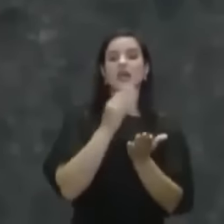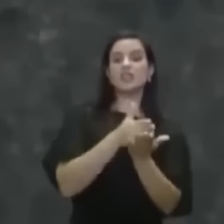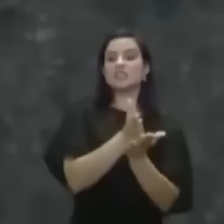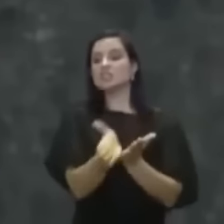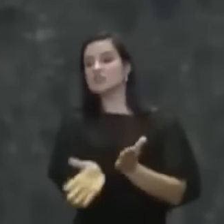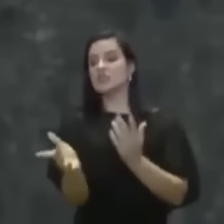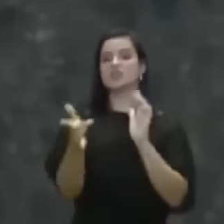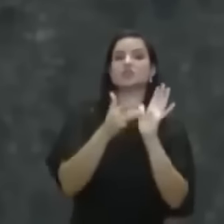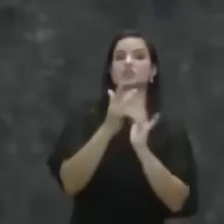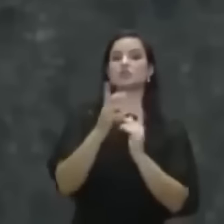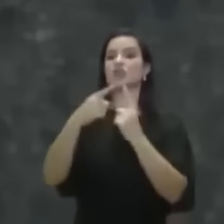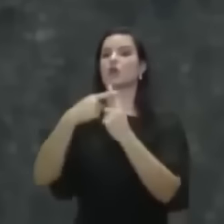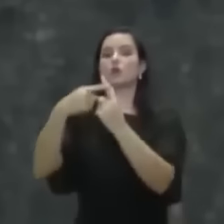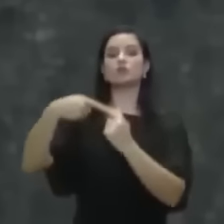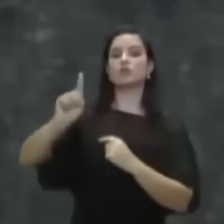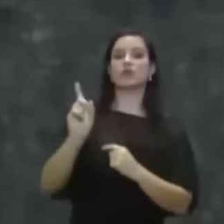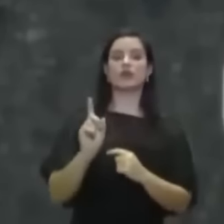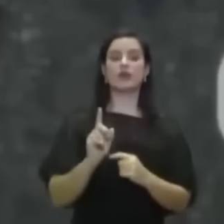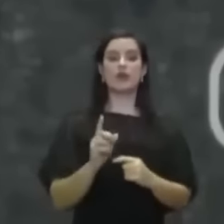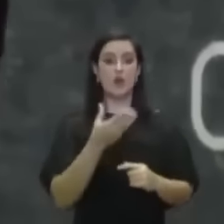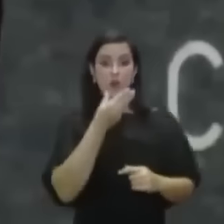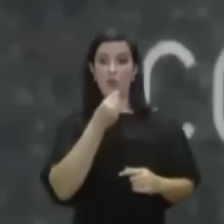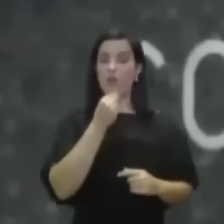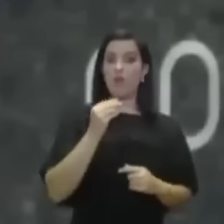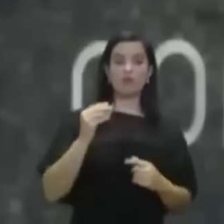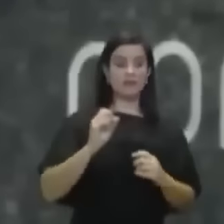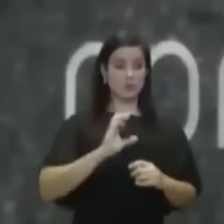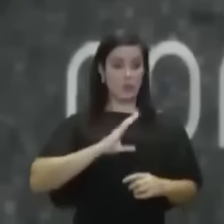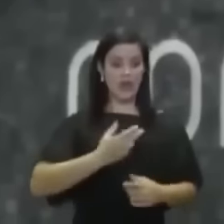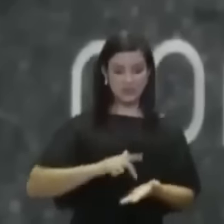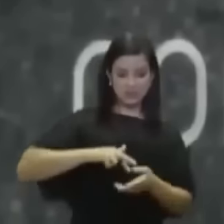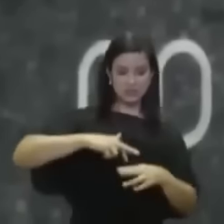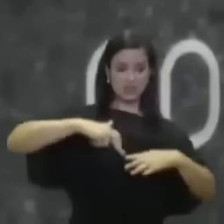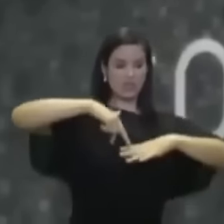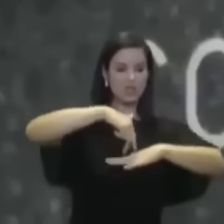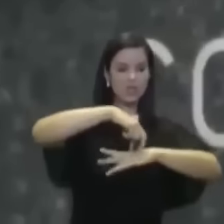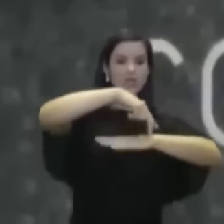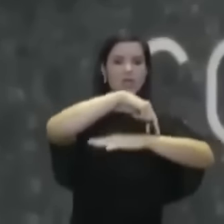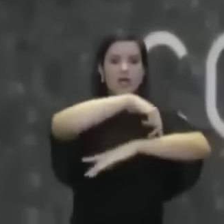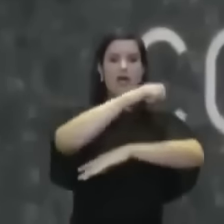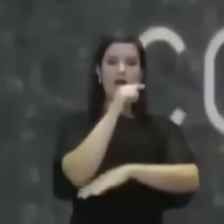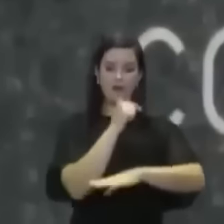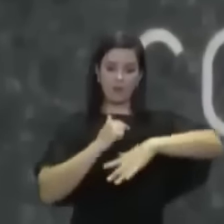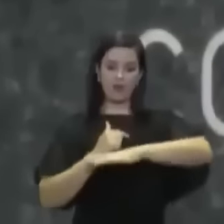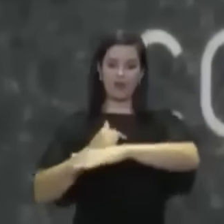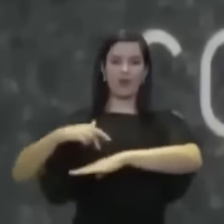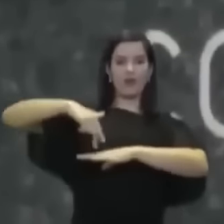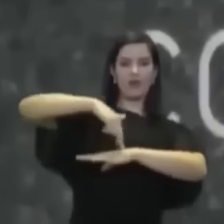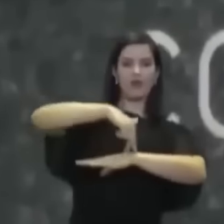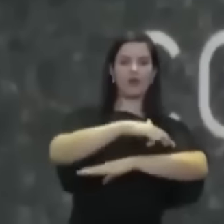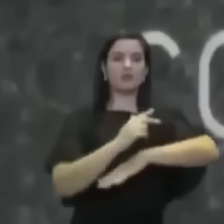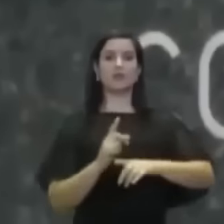mais audaciosa, a ponto de andar sobre as águas, para em seguida capitular-se à incredulidade, naufragar nas